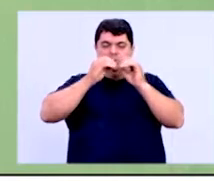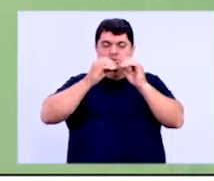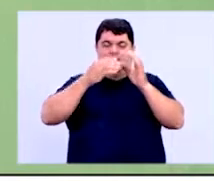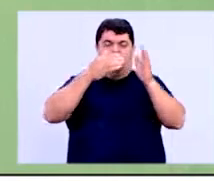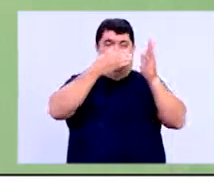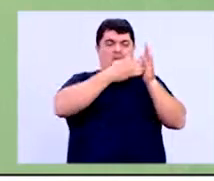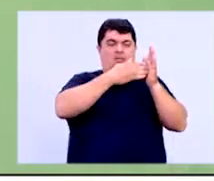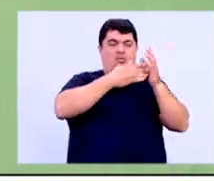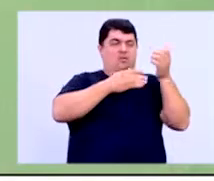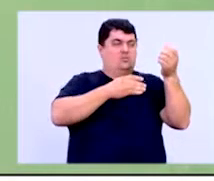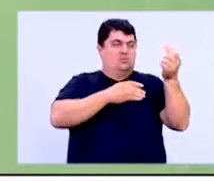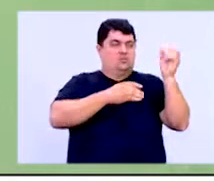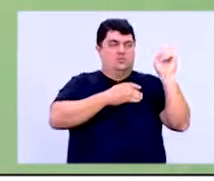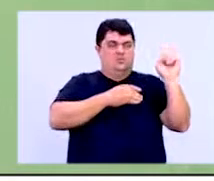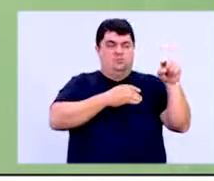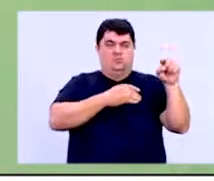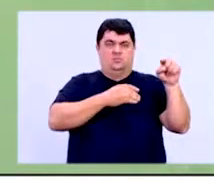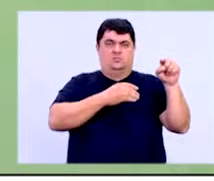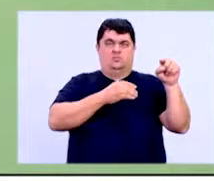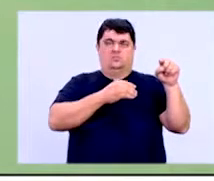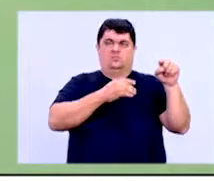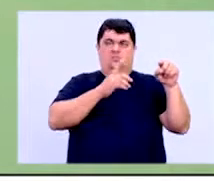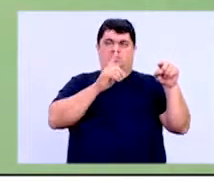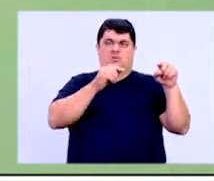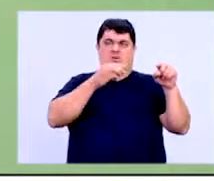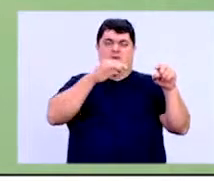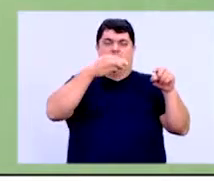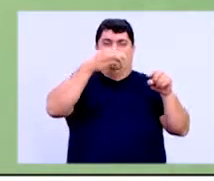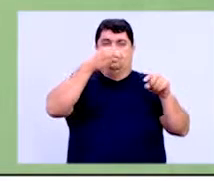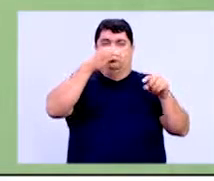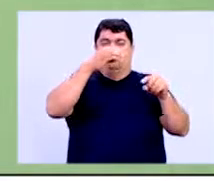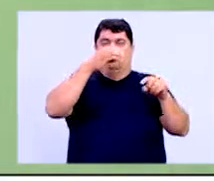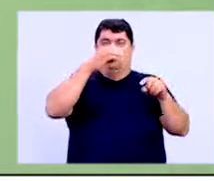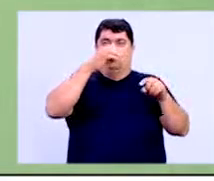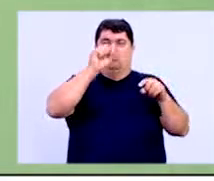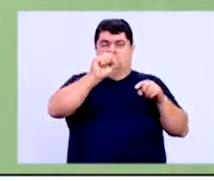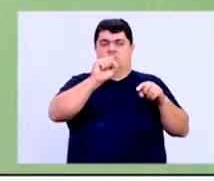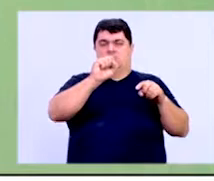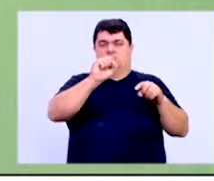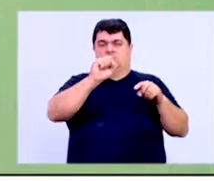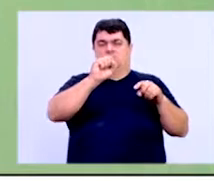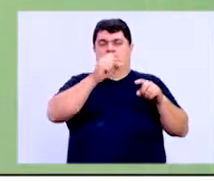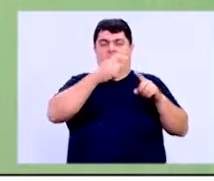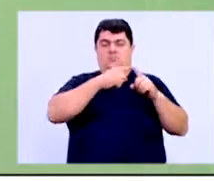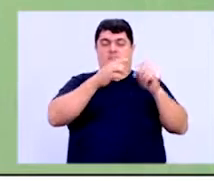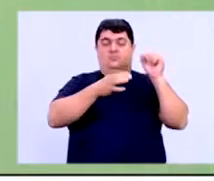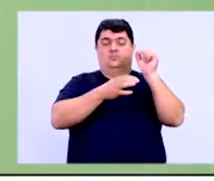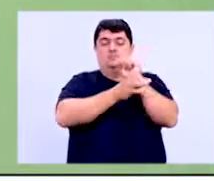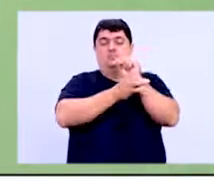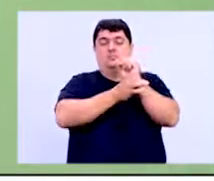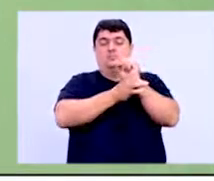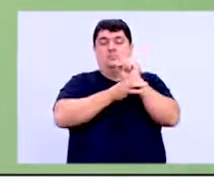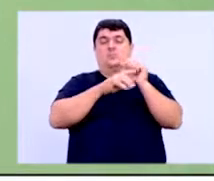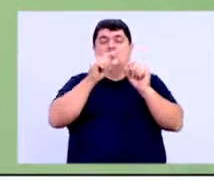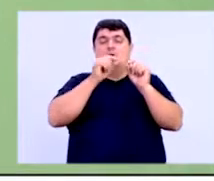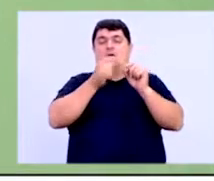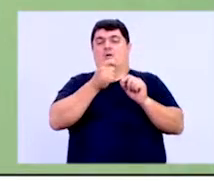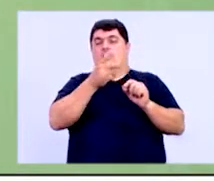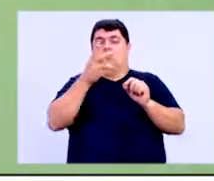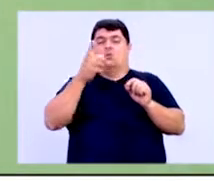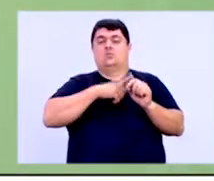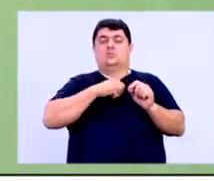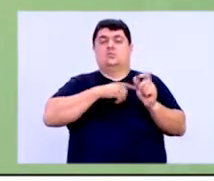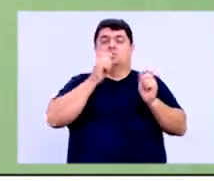até esse valor da venda, isso é a margem de segurança. A margem de segurança é o quanto eu tenho